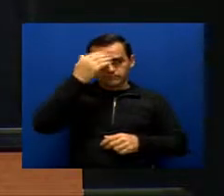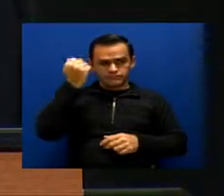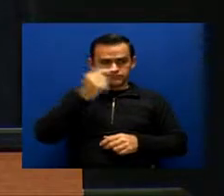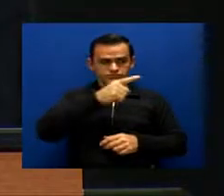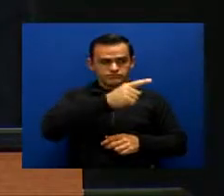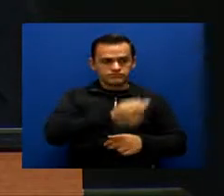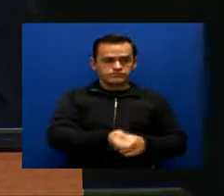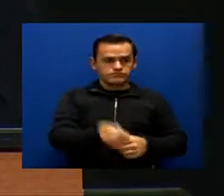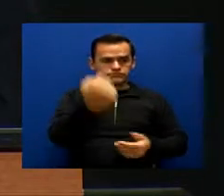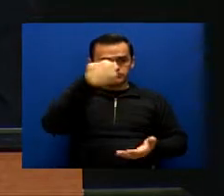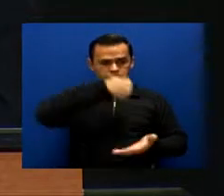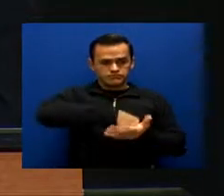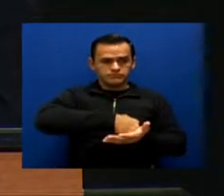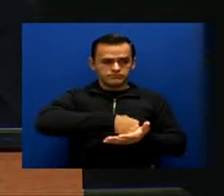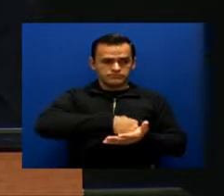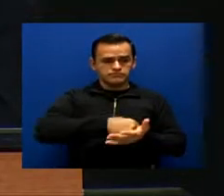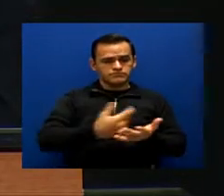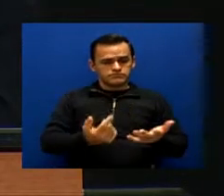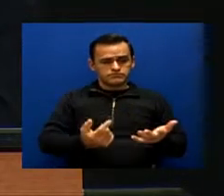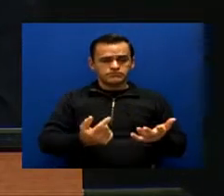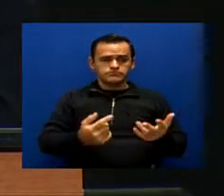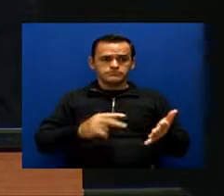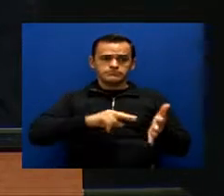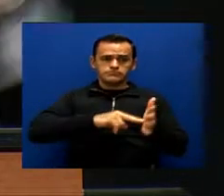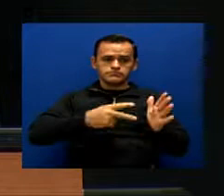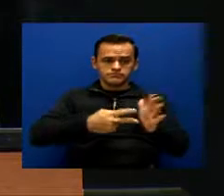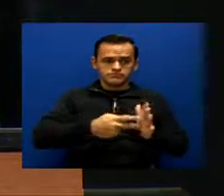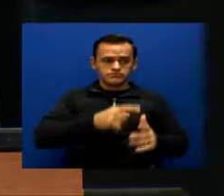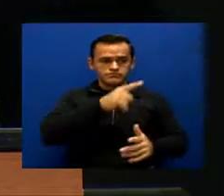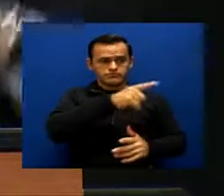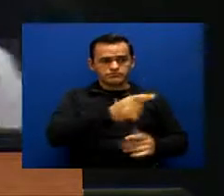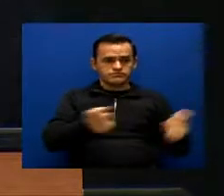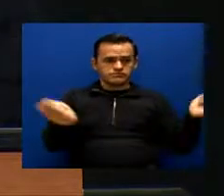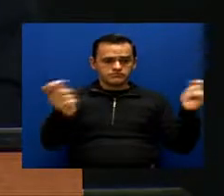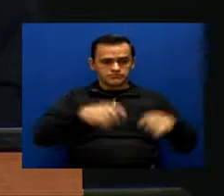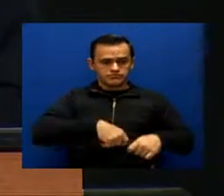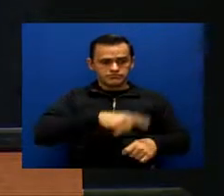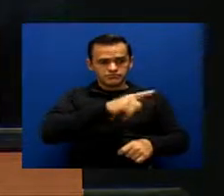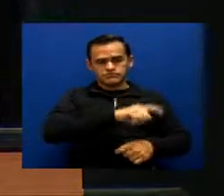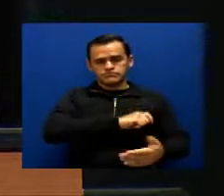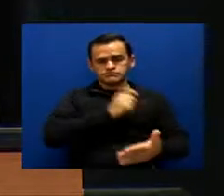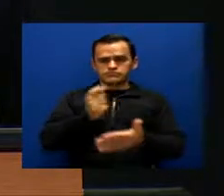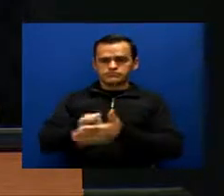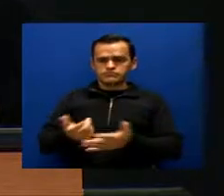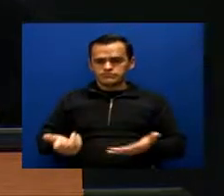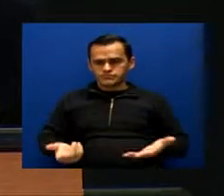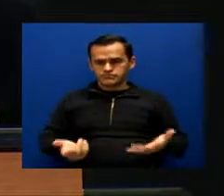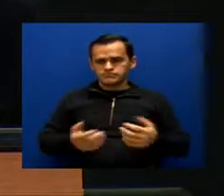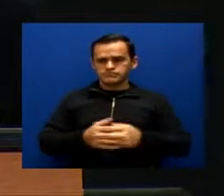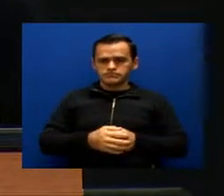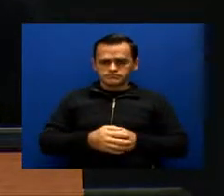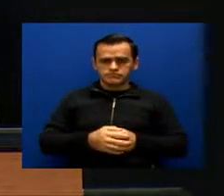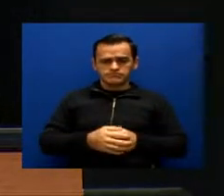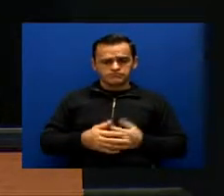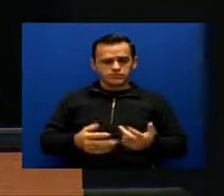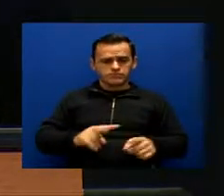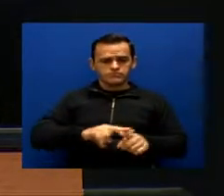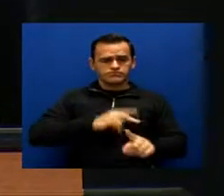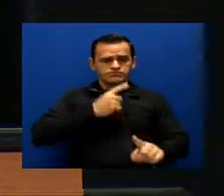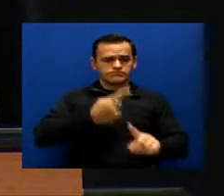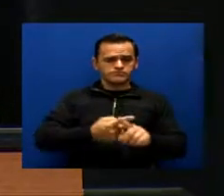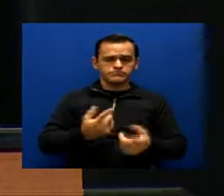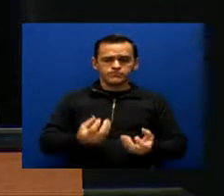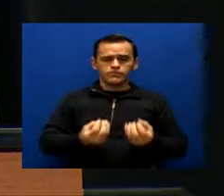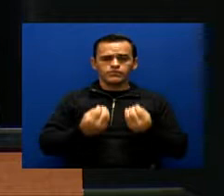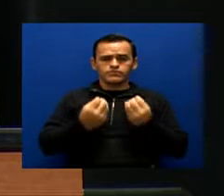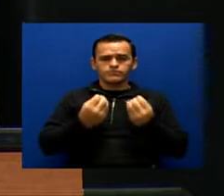você pagou, significa dizer que você tem condições, você perdeu todos os direitos. Olha que absurdo que acontece na